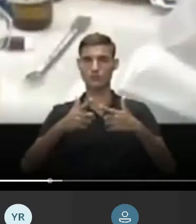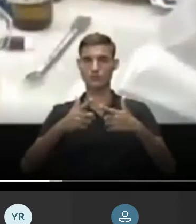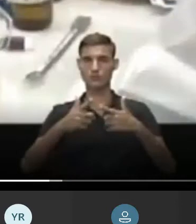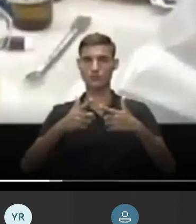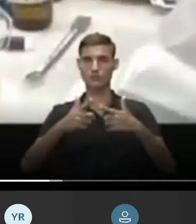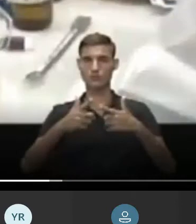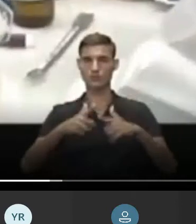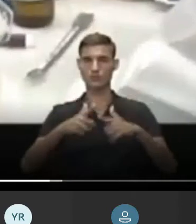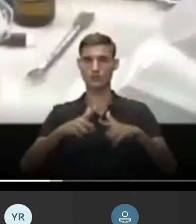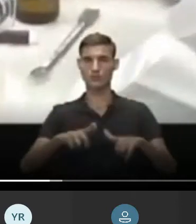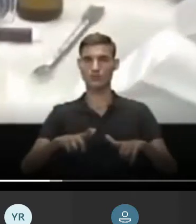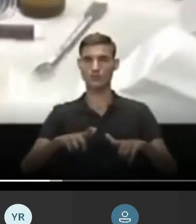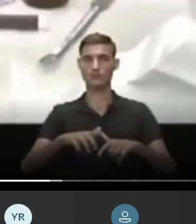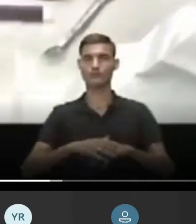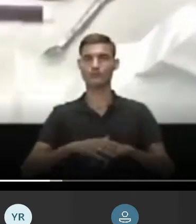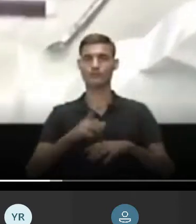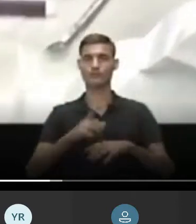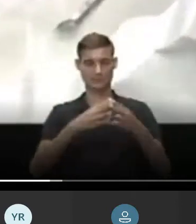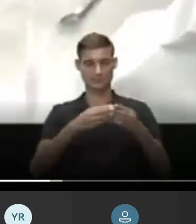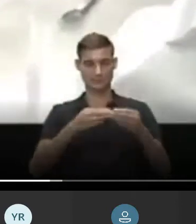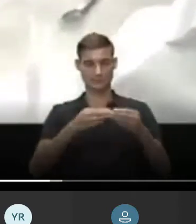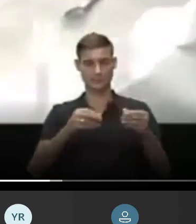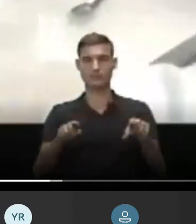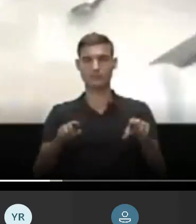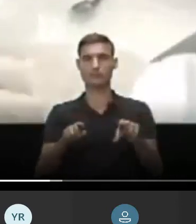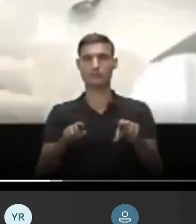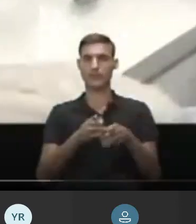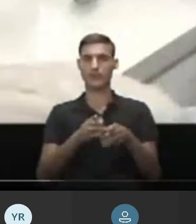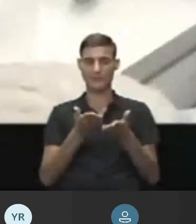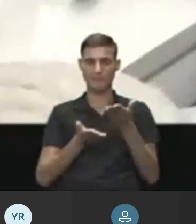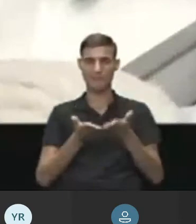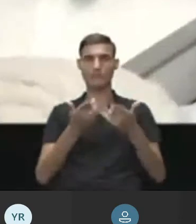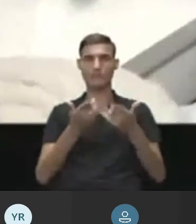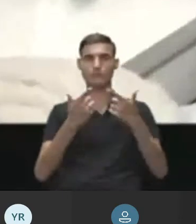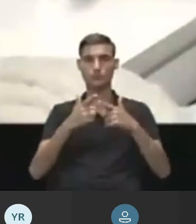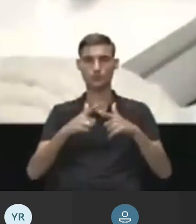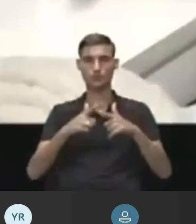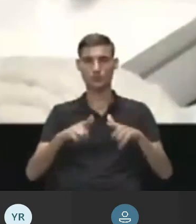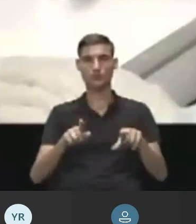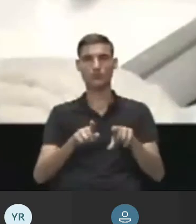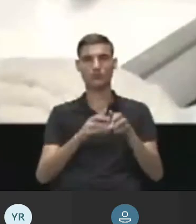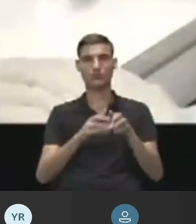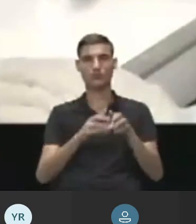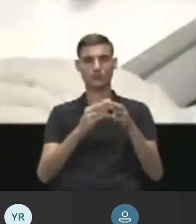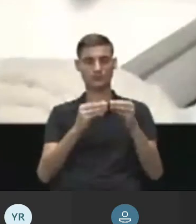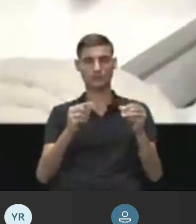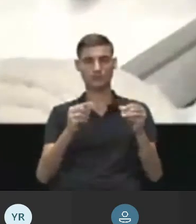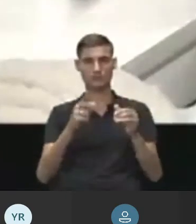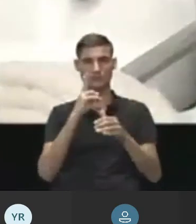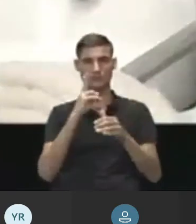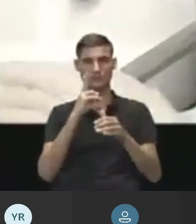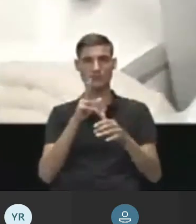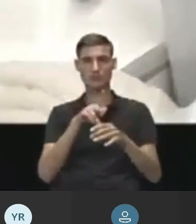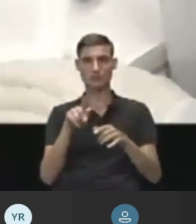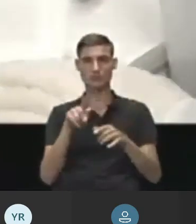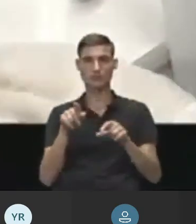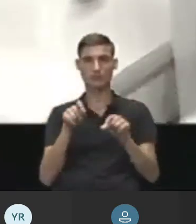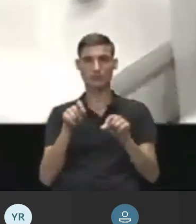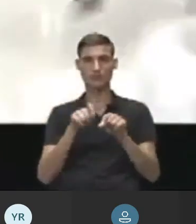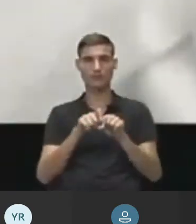Ó, aqui é mostrando um exemplo. Aquele primeiro a gente fez com acetofenona. Agora a gente vai fazer aí com